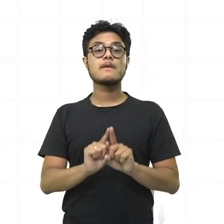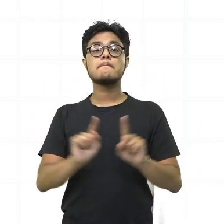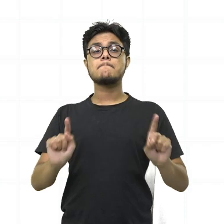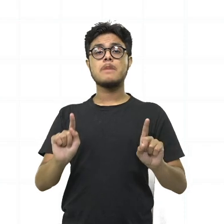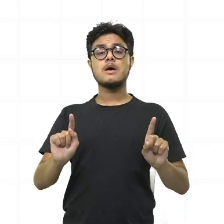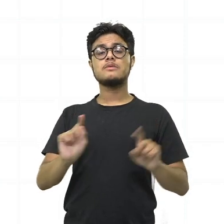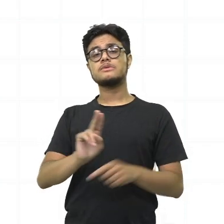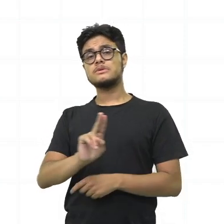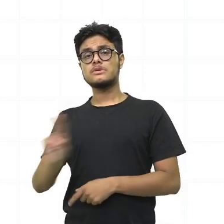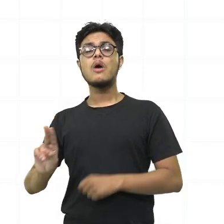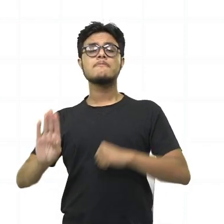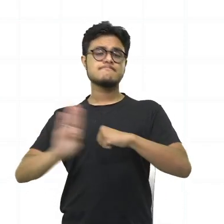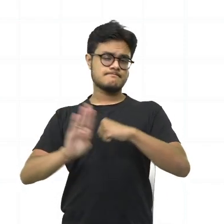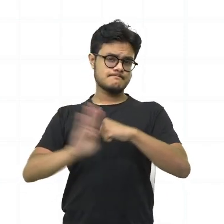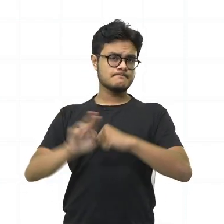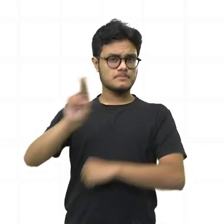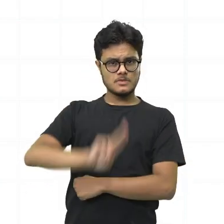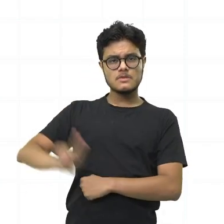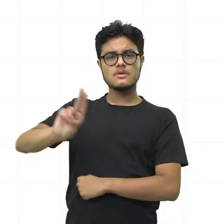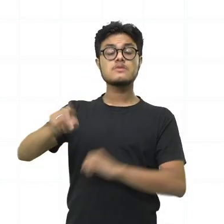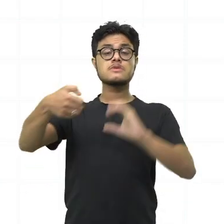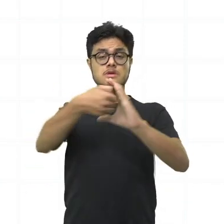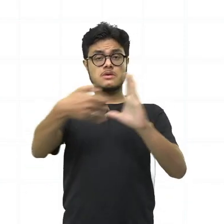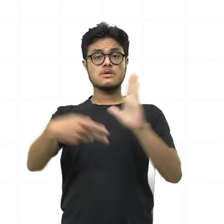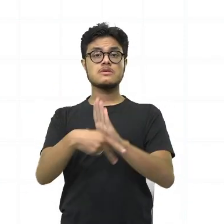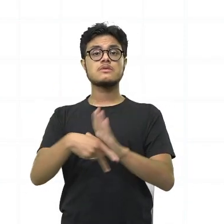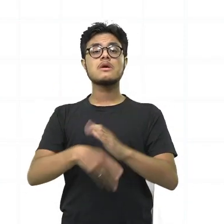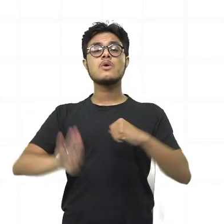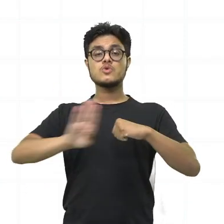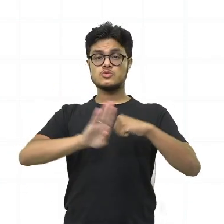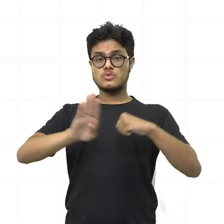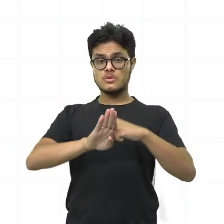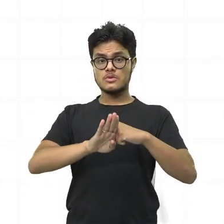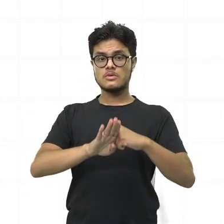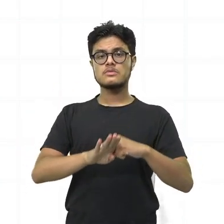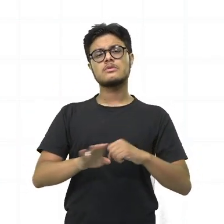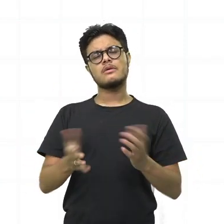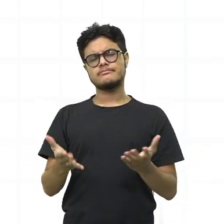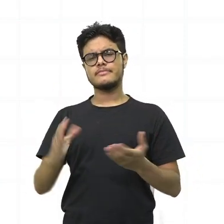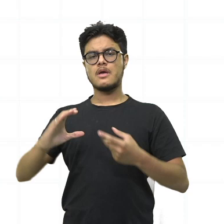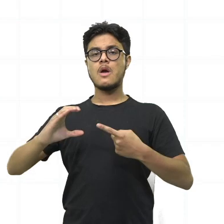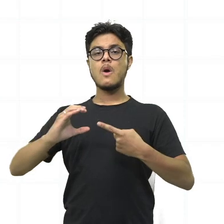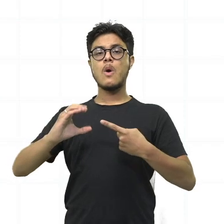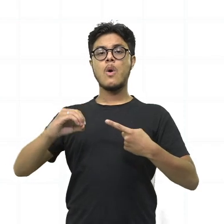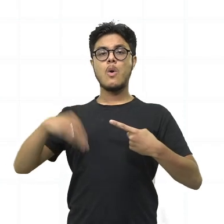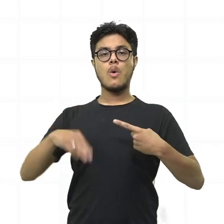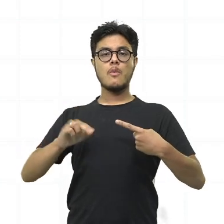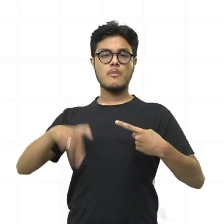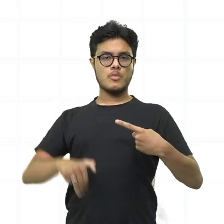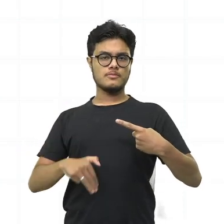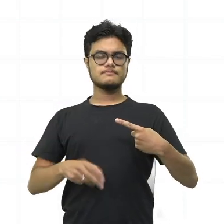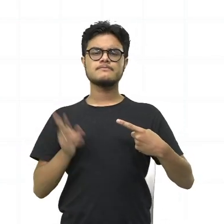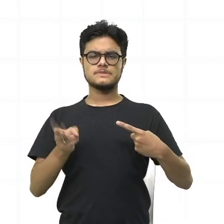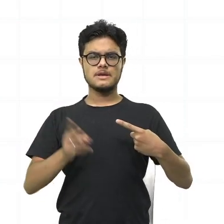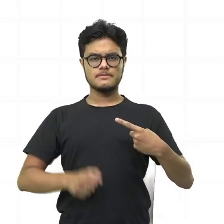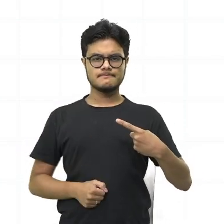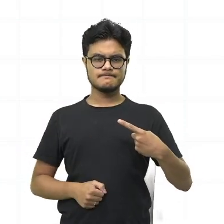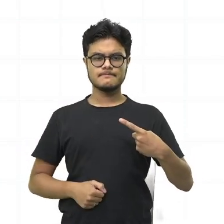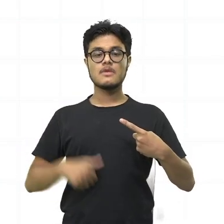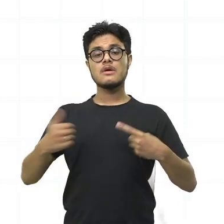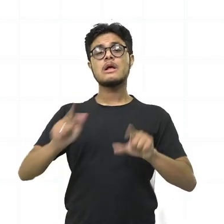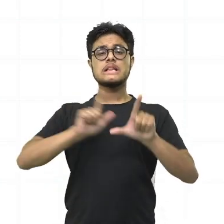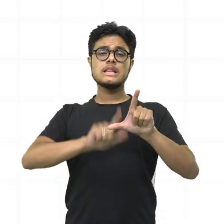esse nome nós chamamos de substantivo e a classificação dele é o substantivo comum, tá? E aí sempre vai vir